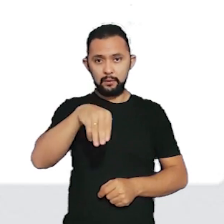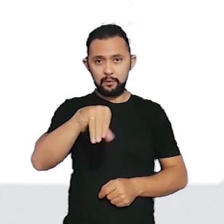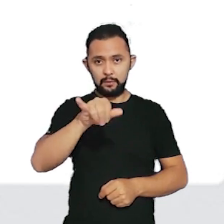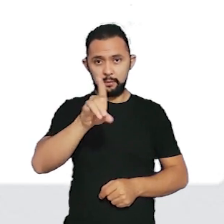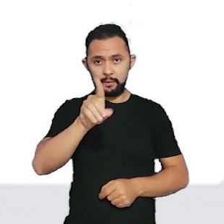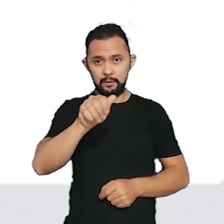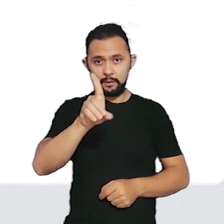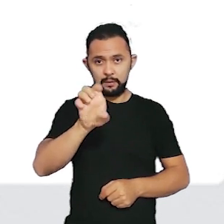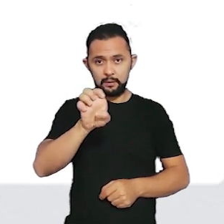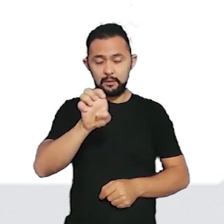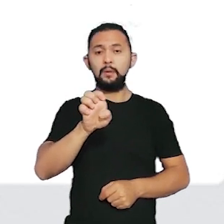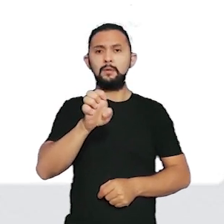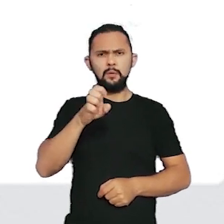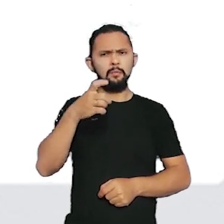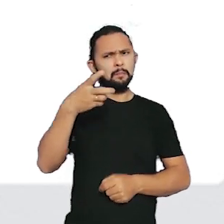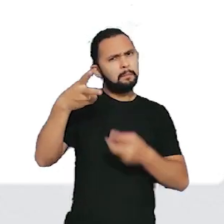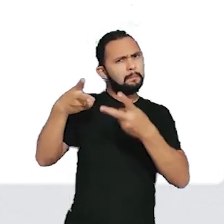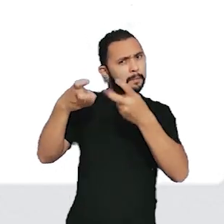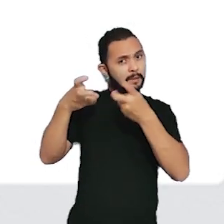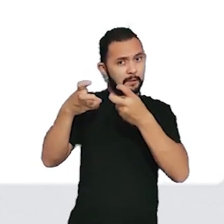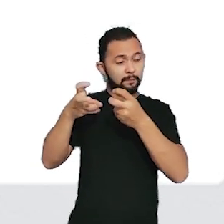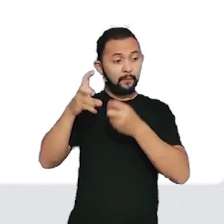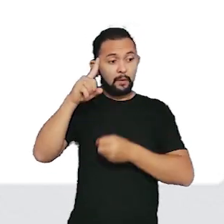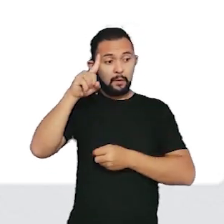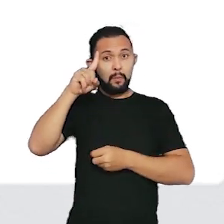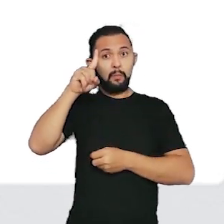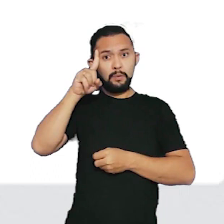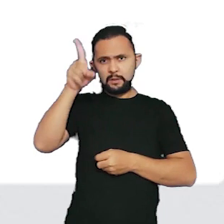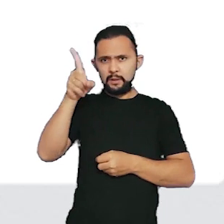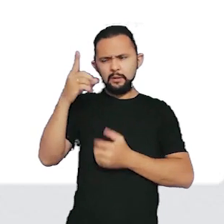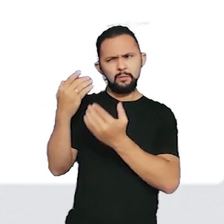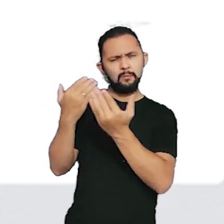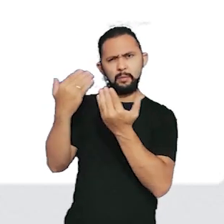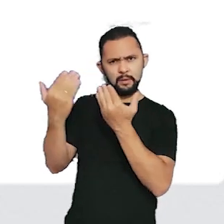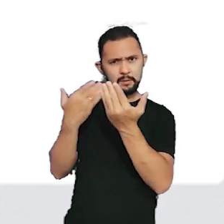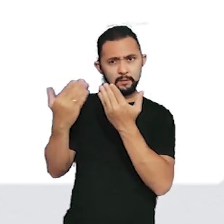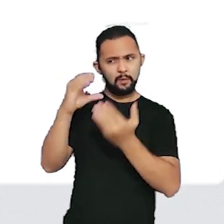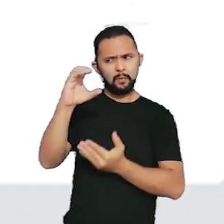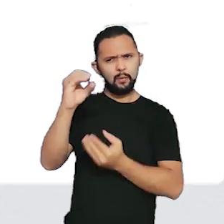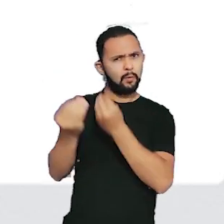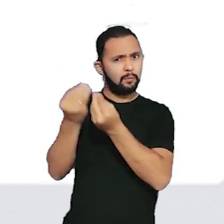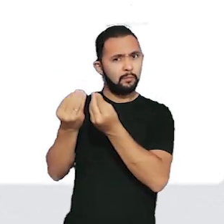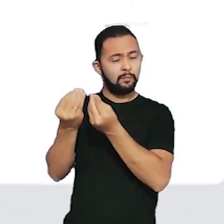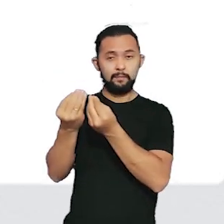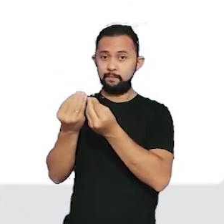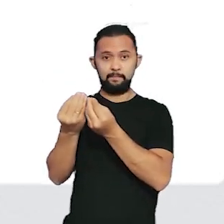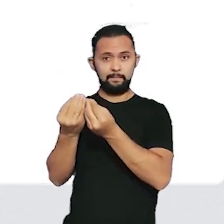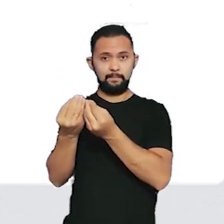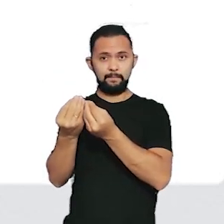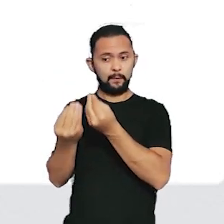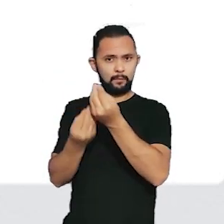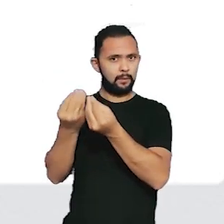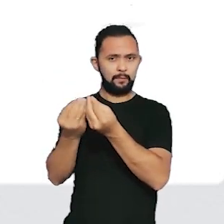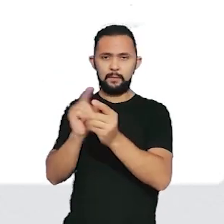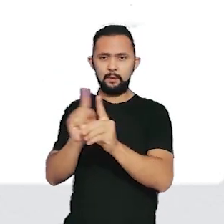visualizar uma ideia de comparação? Aqui, ó, esse como está trazendo uma ideia de comparação, ele não traz. Então, ele não pode ser classificado como